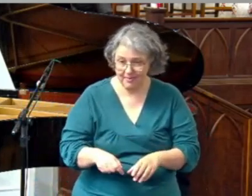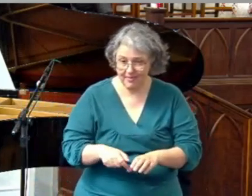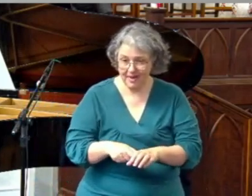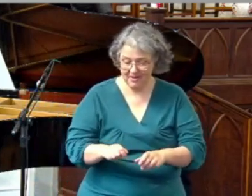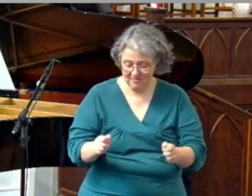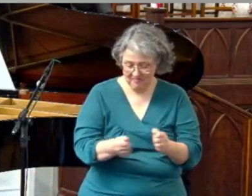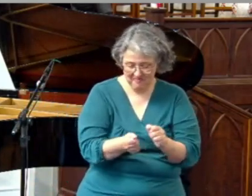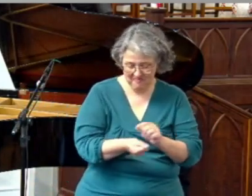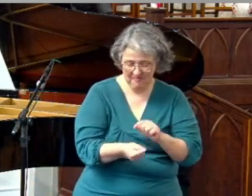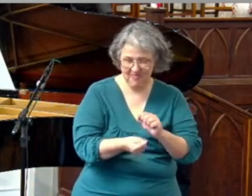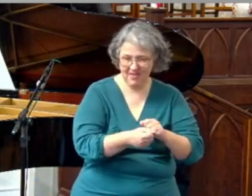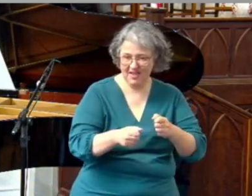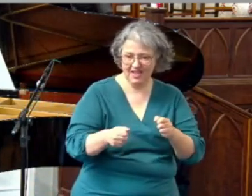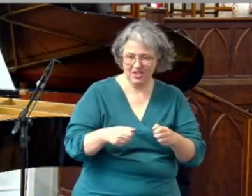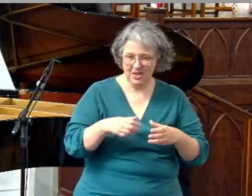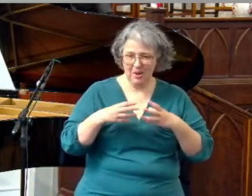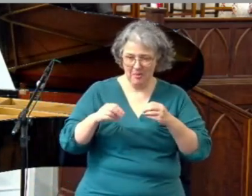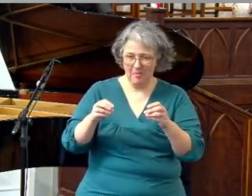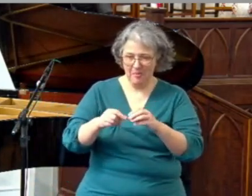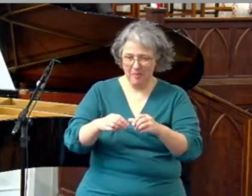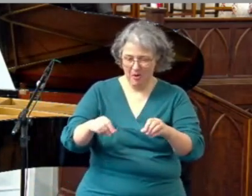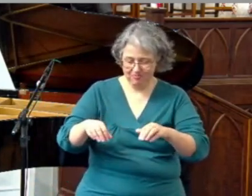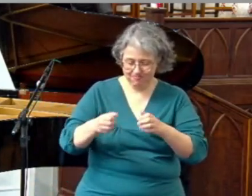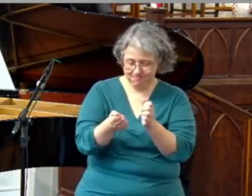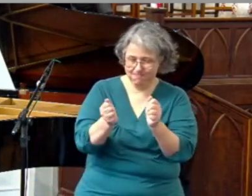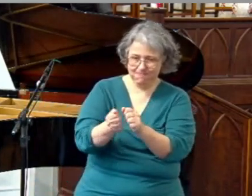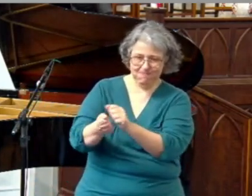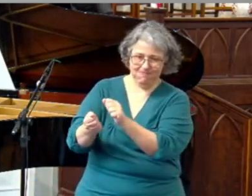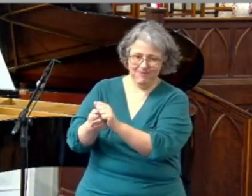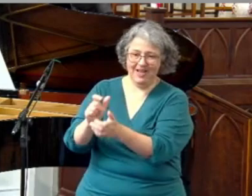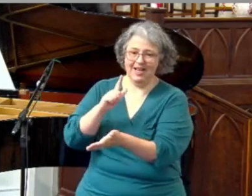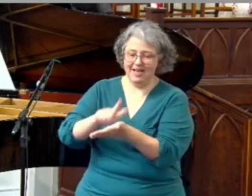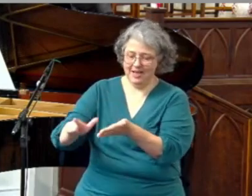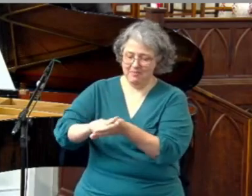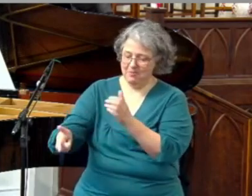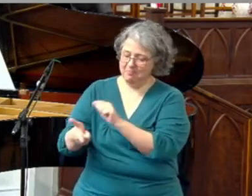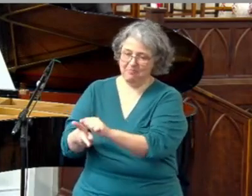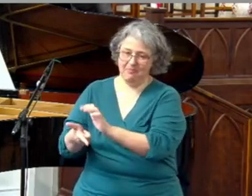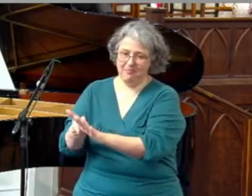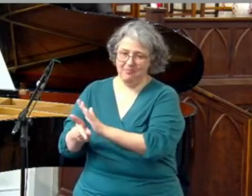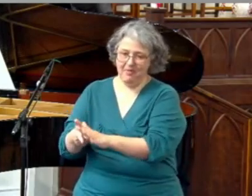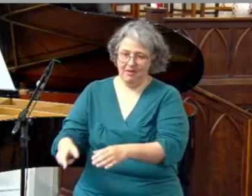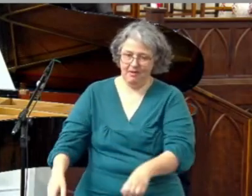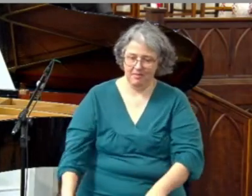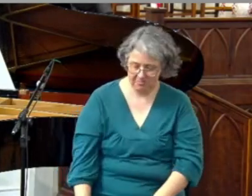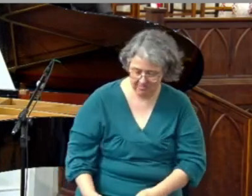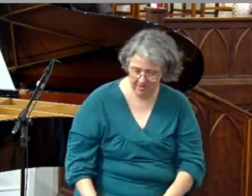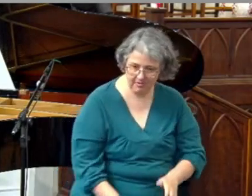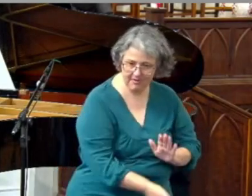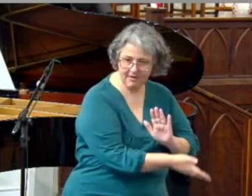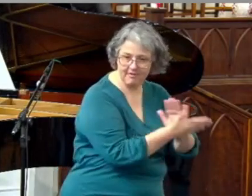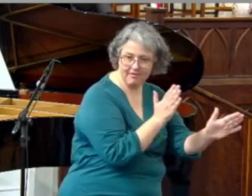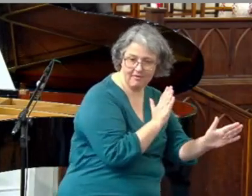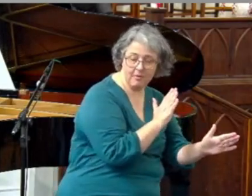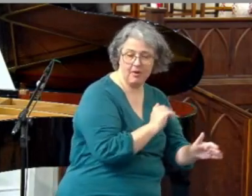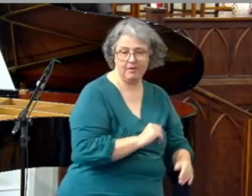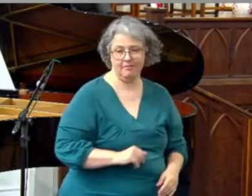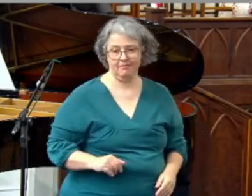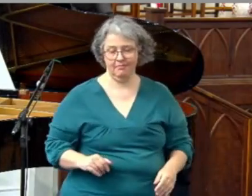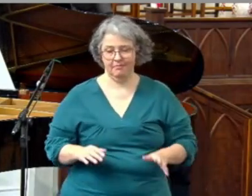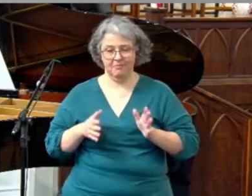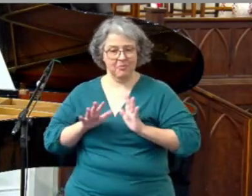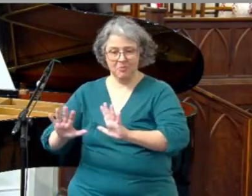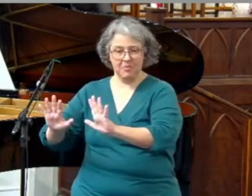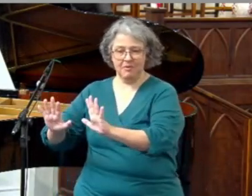do juízo do que para aquela cidade. Mateus capítulo 10, versículo